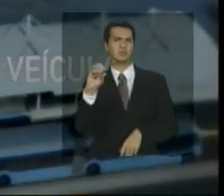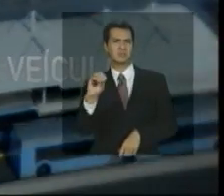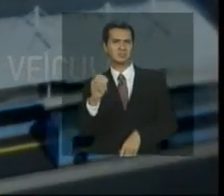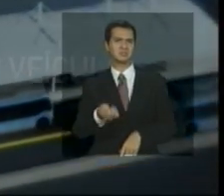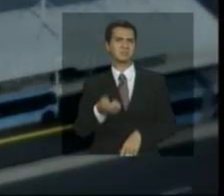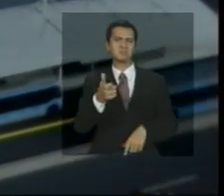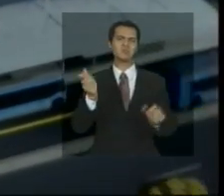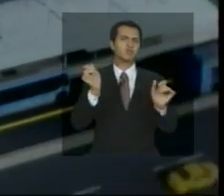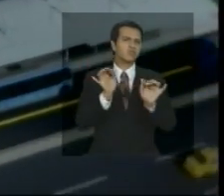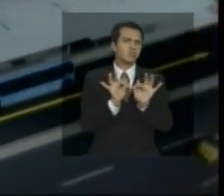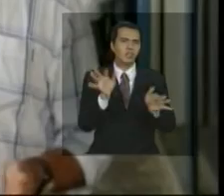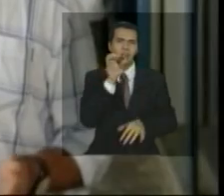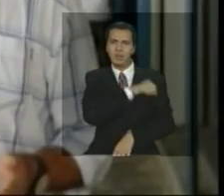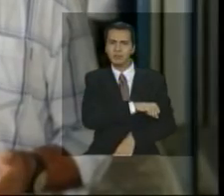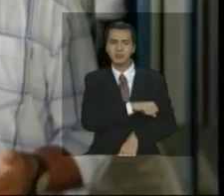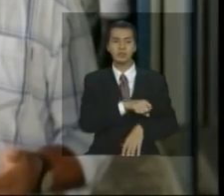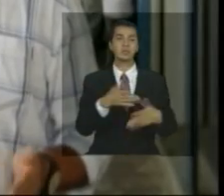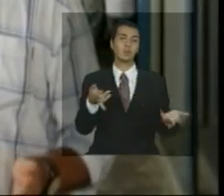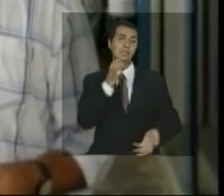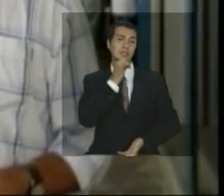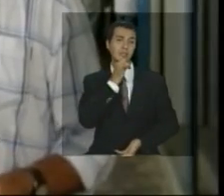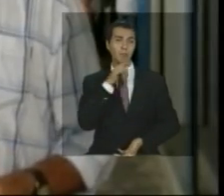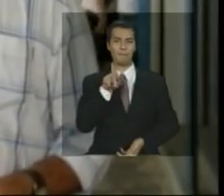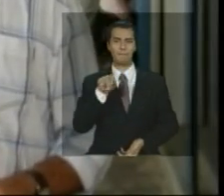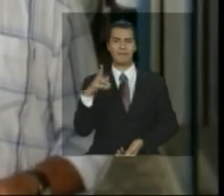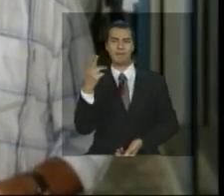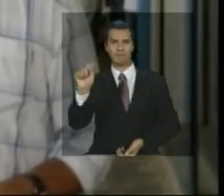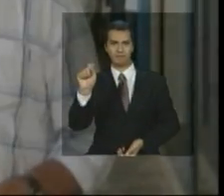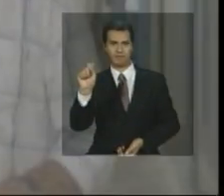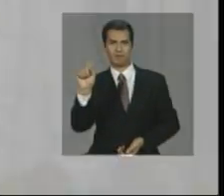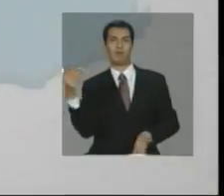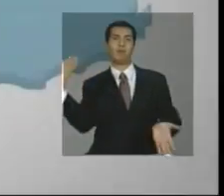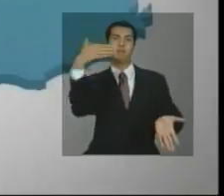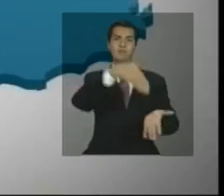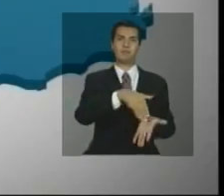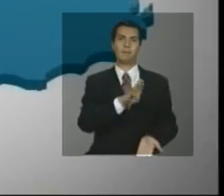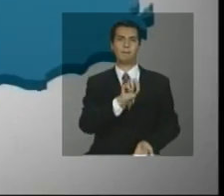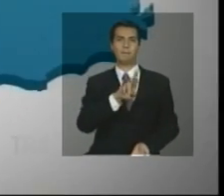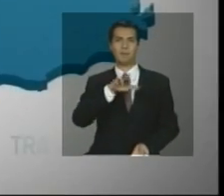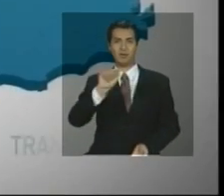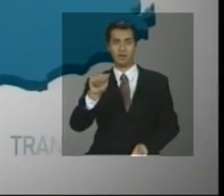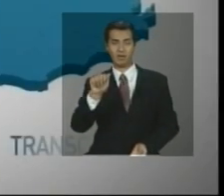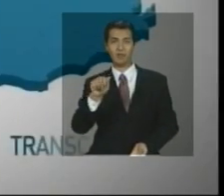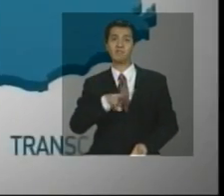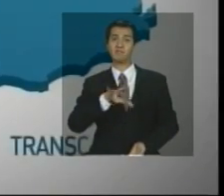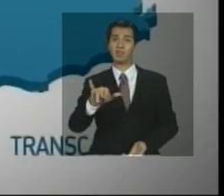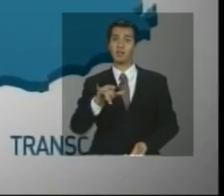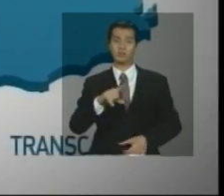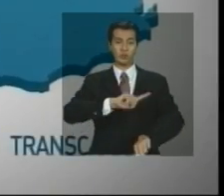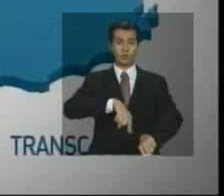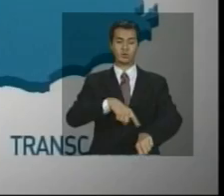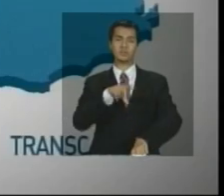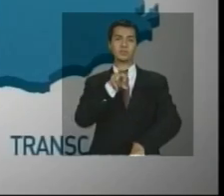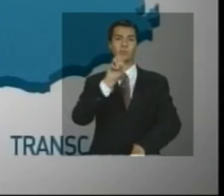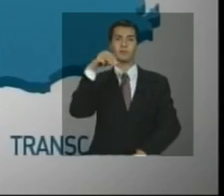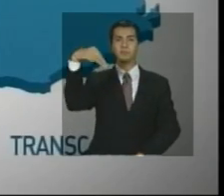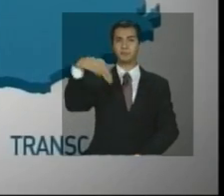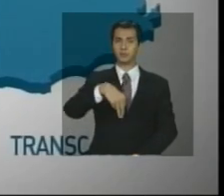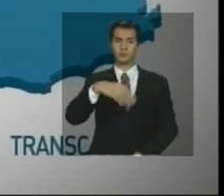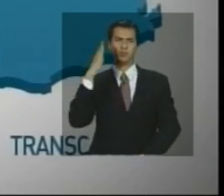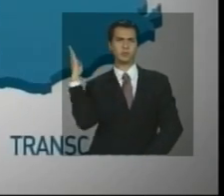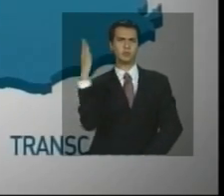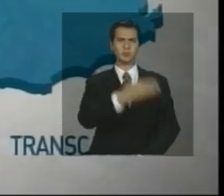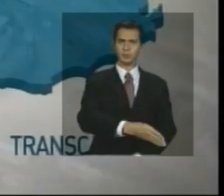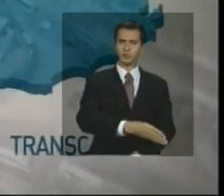Barra, na melhor das hipóteses, você faz em uma hora e meia pegando até dois ônibus. Você vai fazer em 50 minutos pegando um ônibus de uma linha expressa,